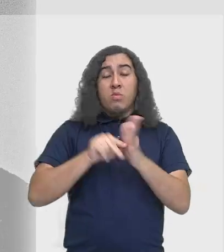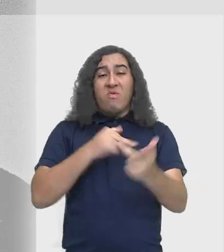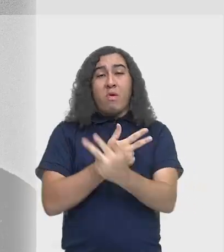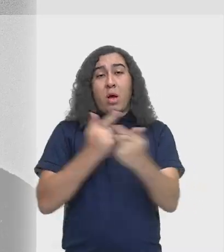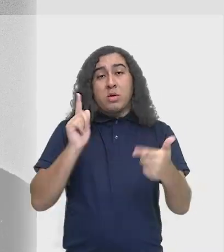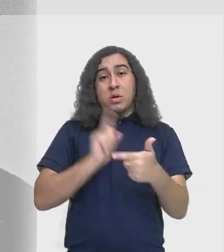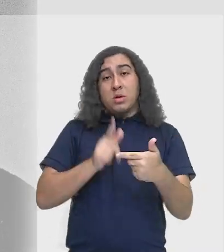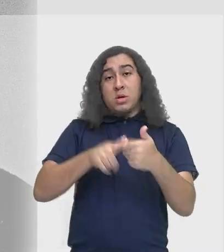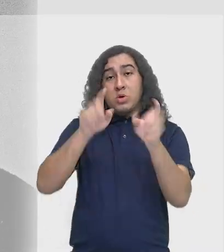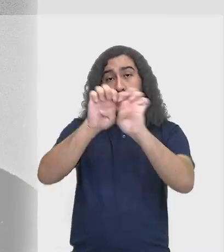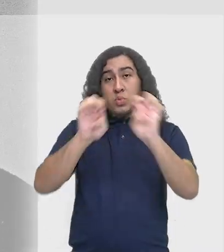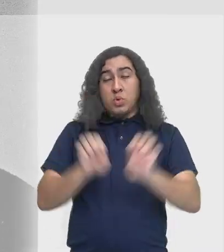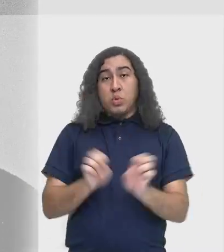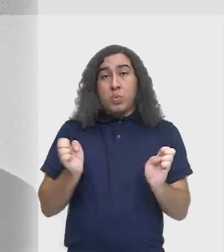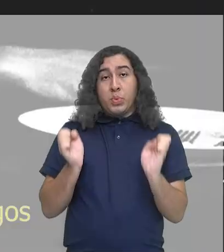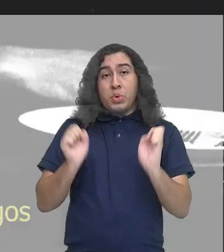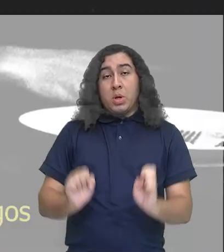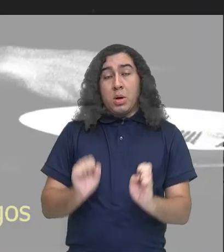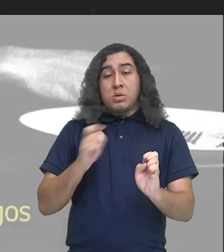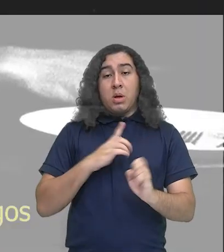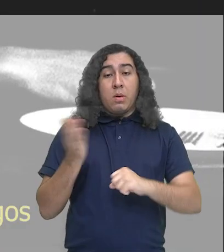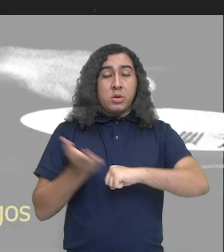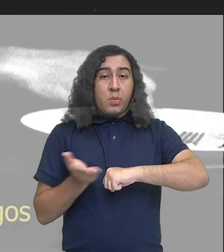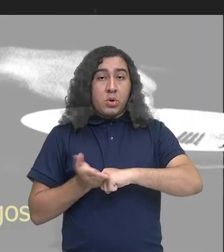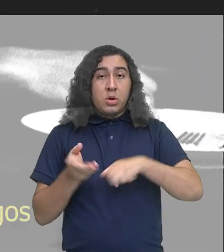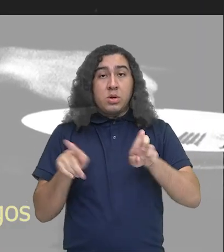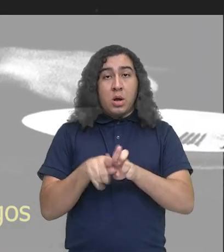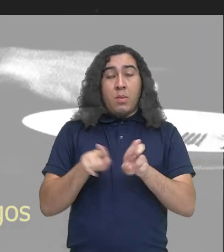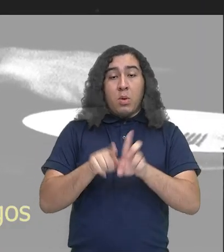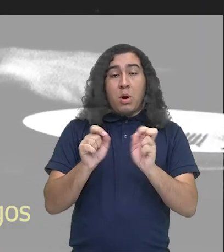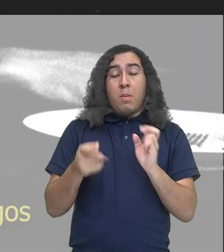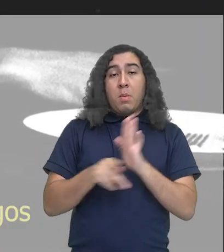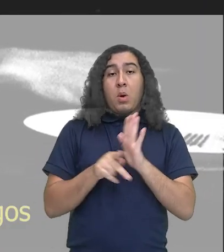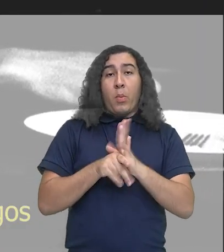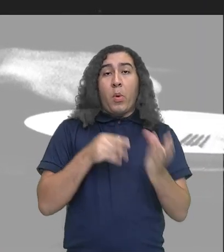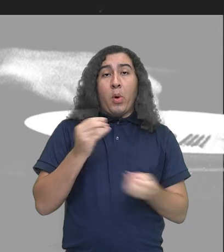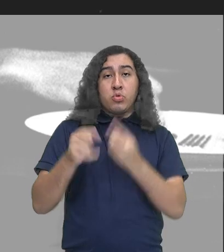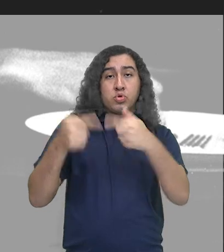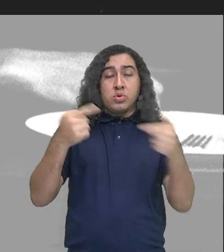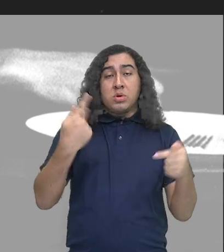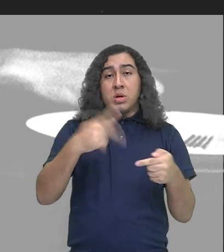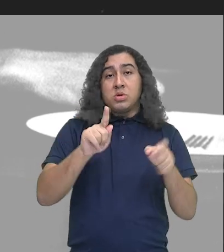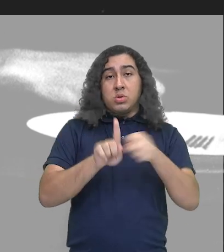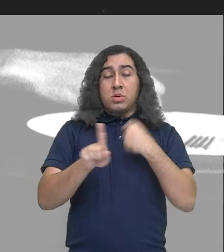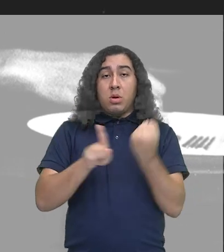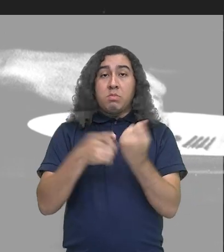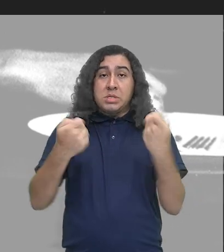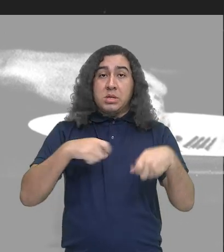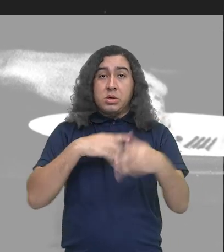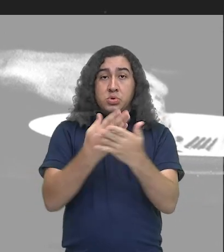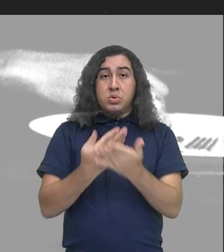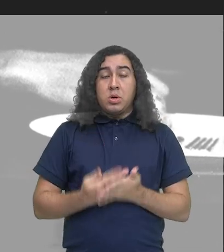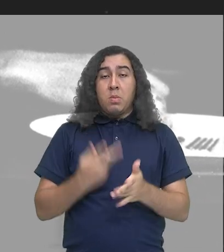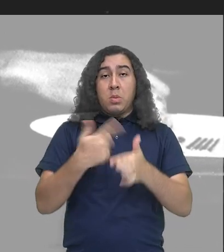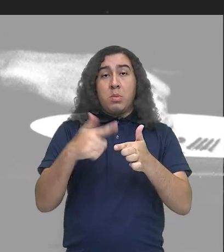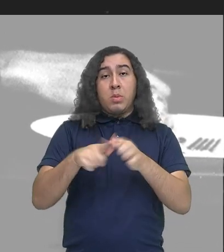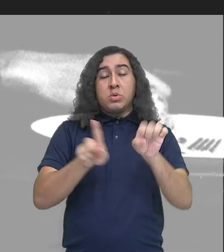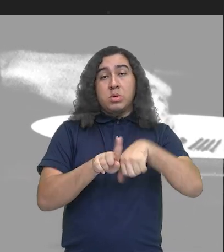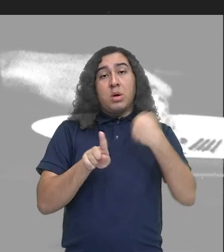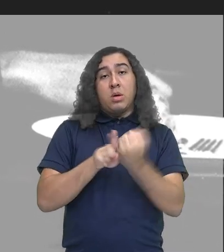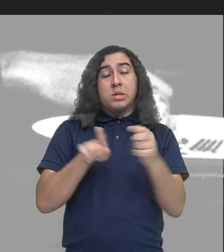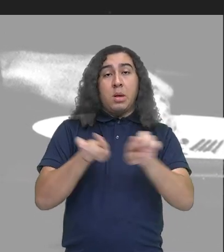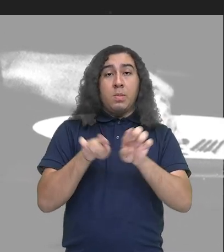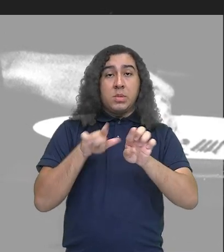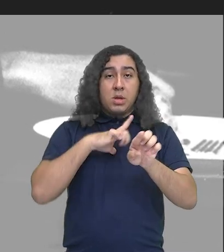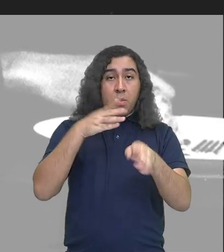às estruturas de poder contemporâneas, seus tratados espirituosos sobre como os sociólogos deveriam estudar os problemas sociais e se envolver